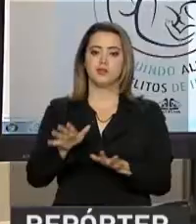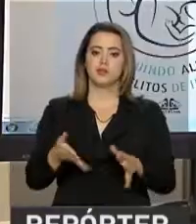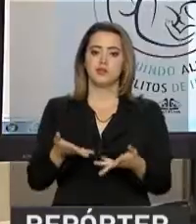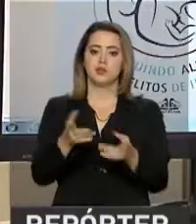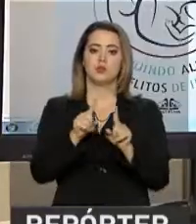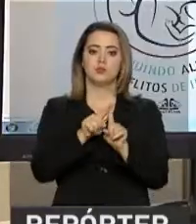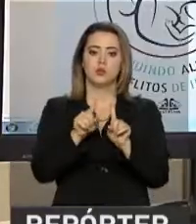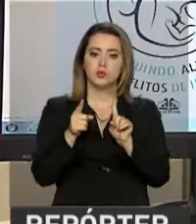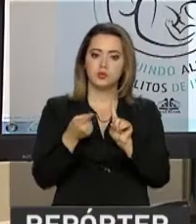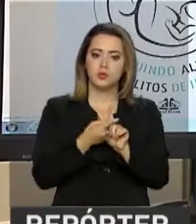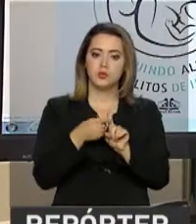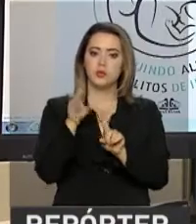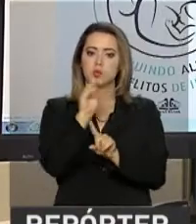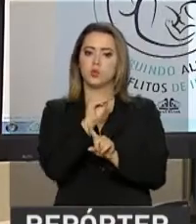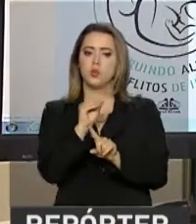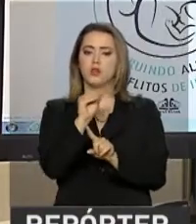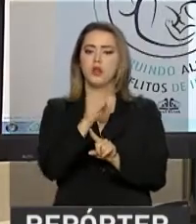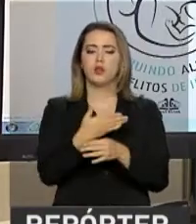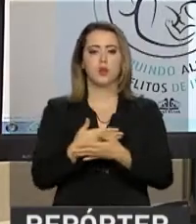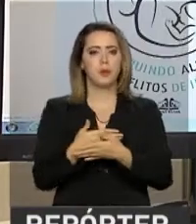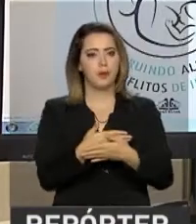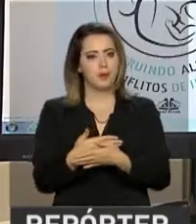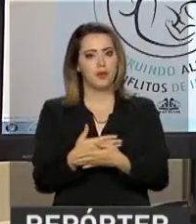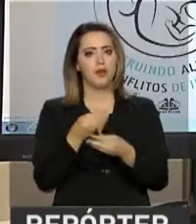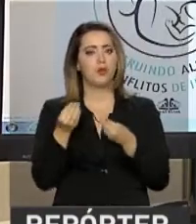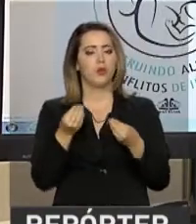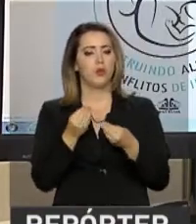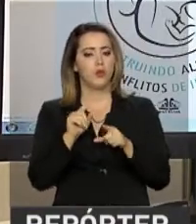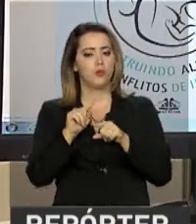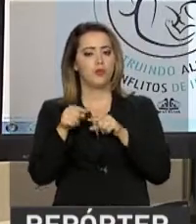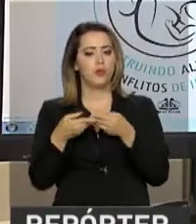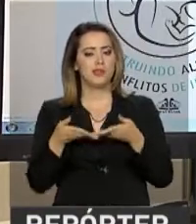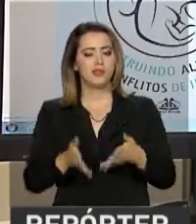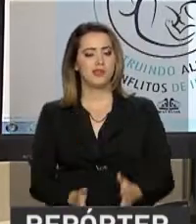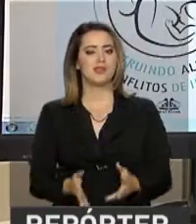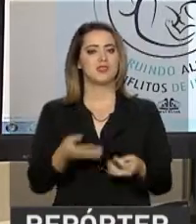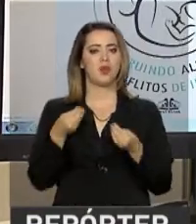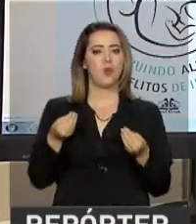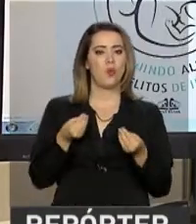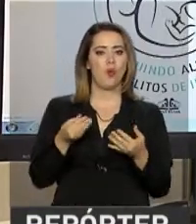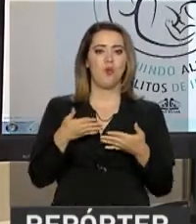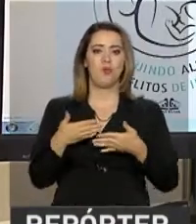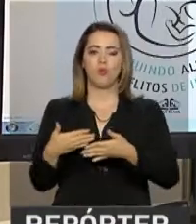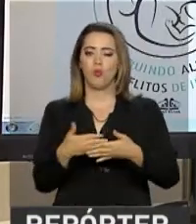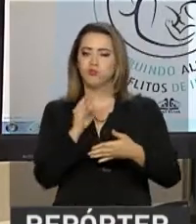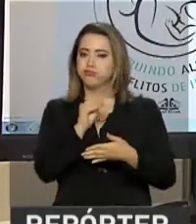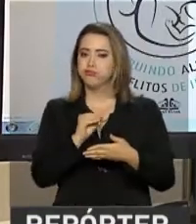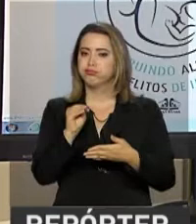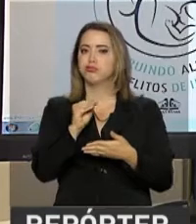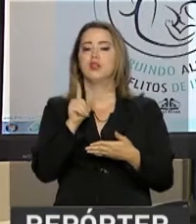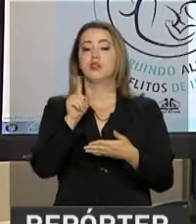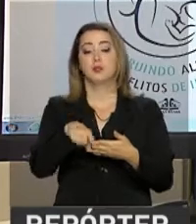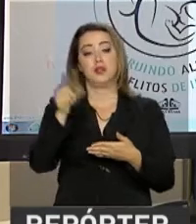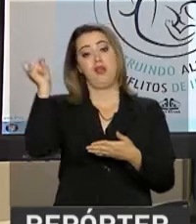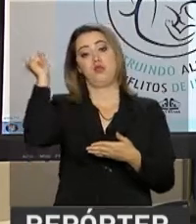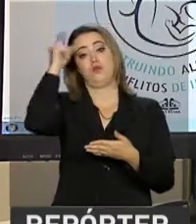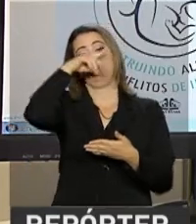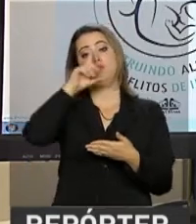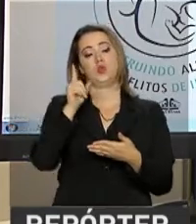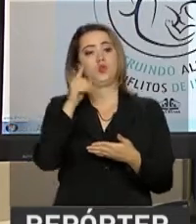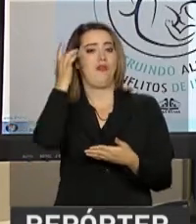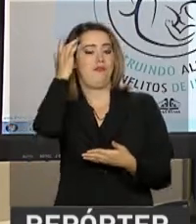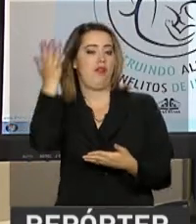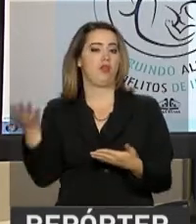a mãe aprender a cuidar desse bebê logo nesse pós-parto, né? Porque as dificuldades acontecem, né? Não é